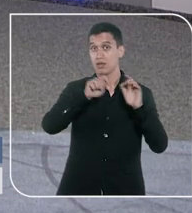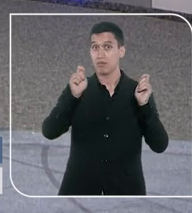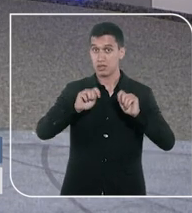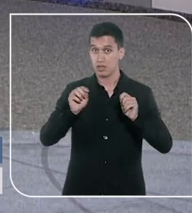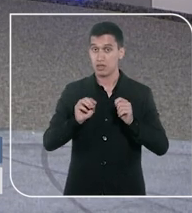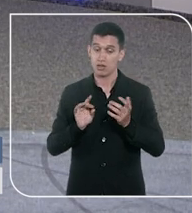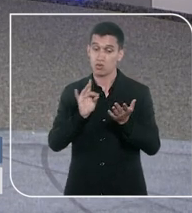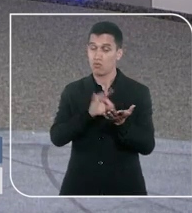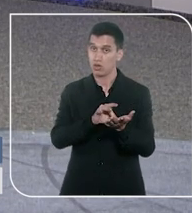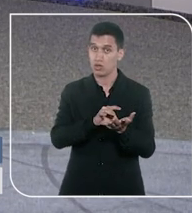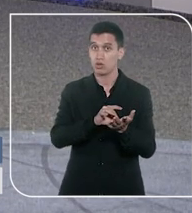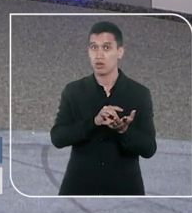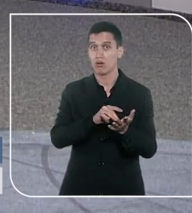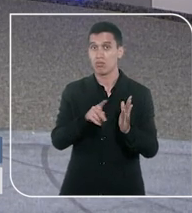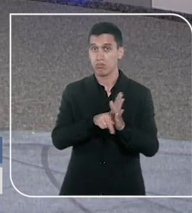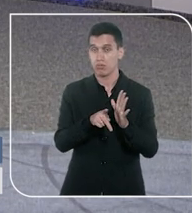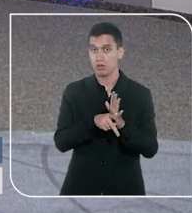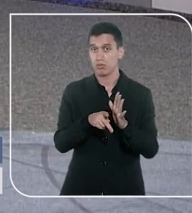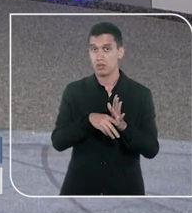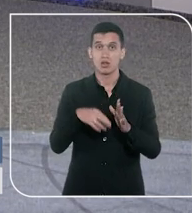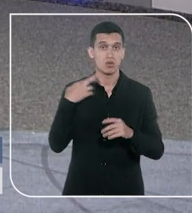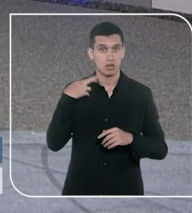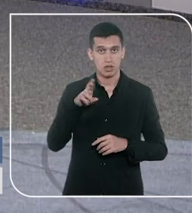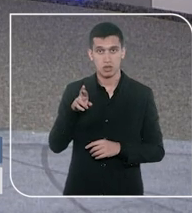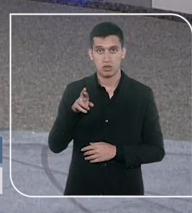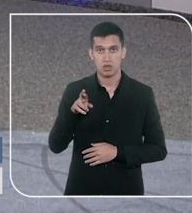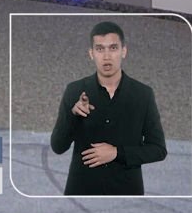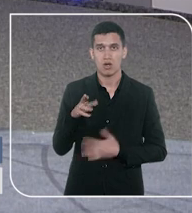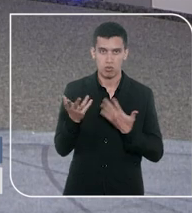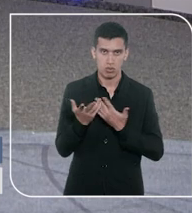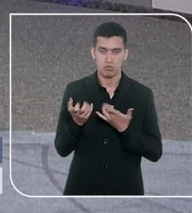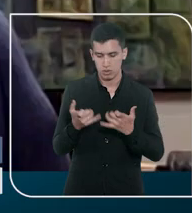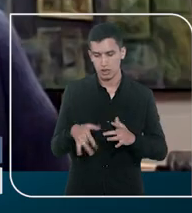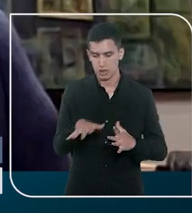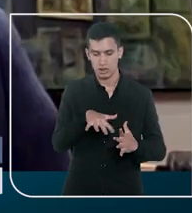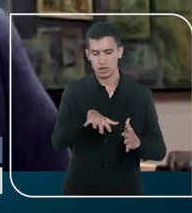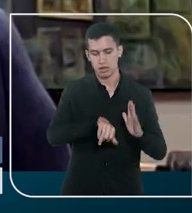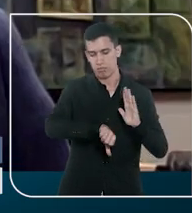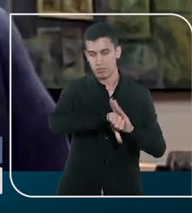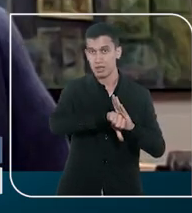pelo relator, já que a gente está falando aí da seara penal?